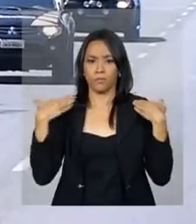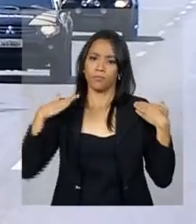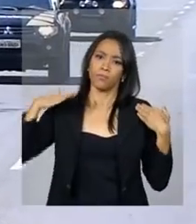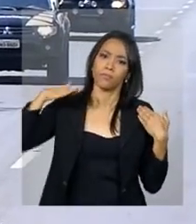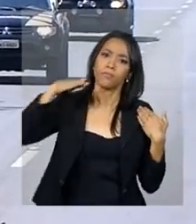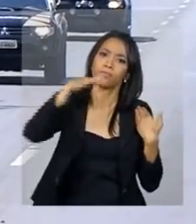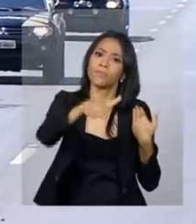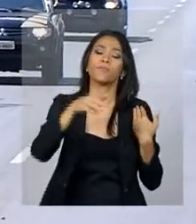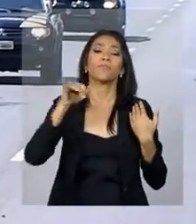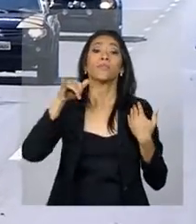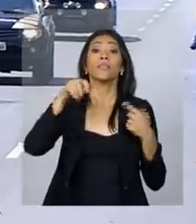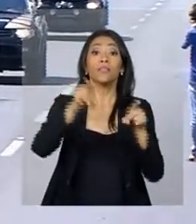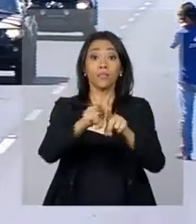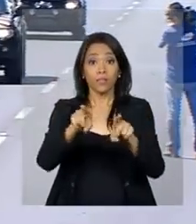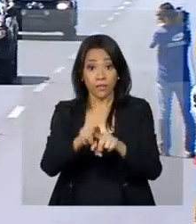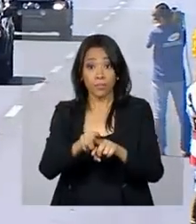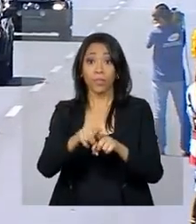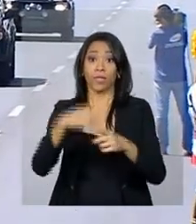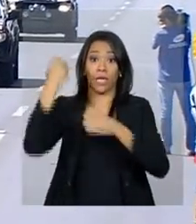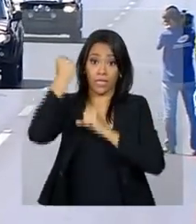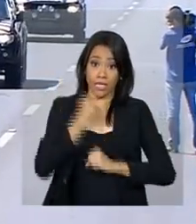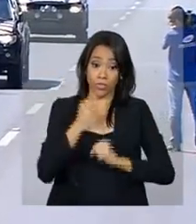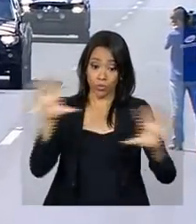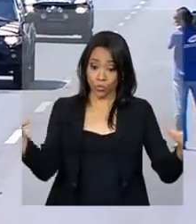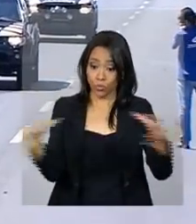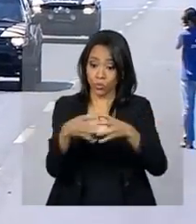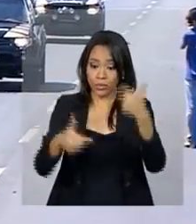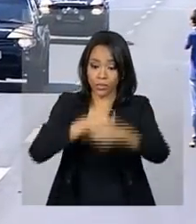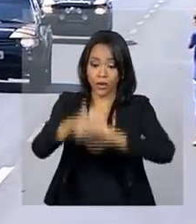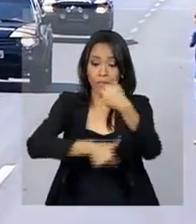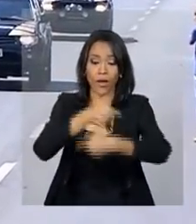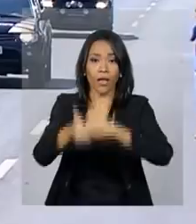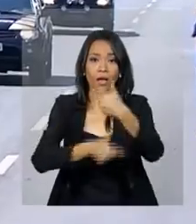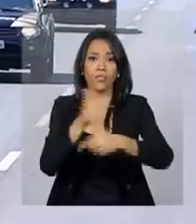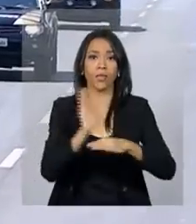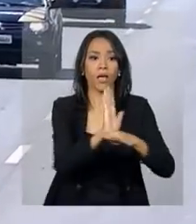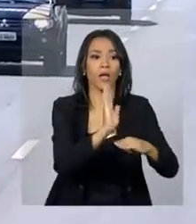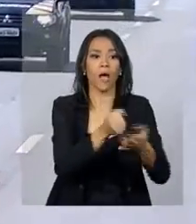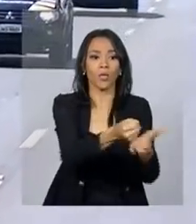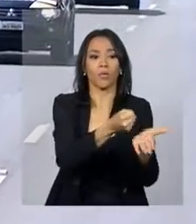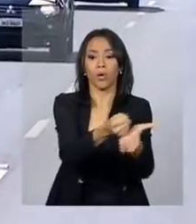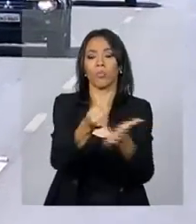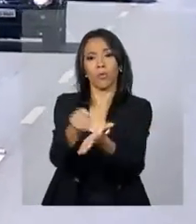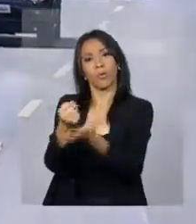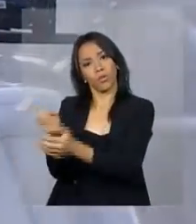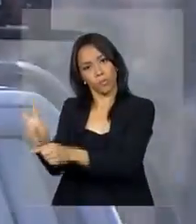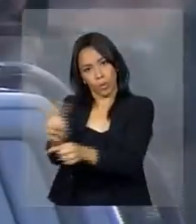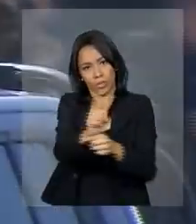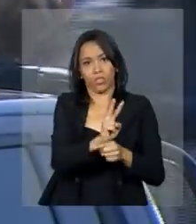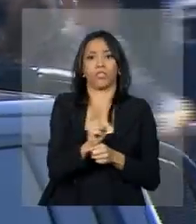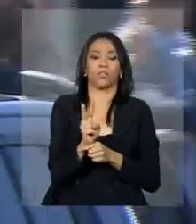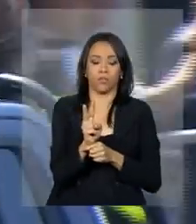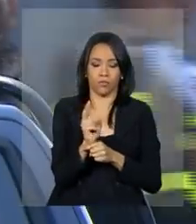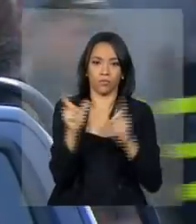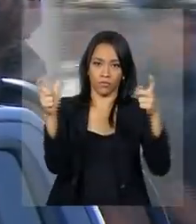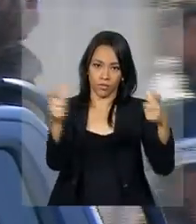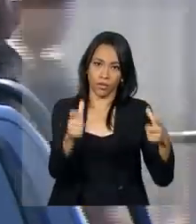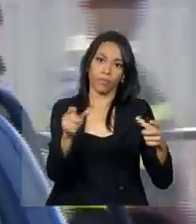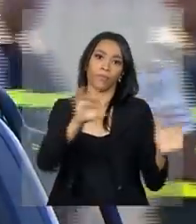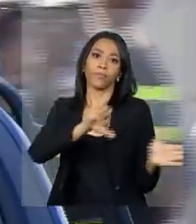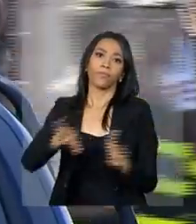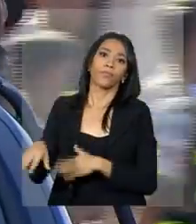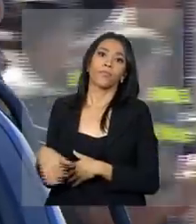Auxiliares e demais agências do Governo Federal e do Distrito Federal. Já era uma ideia, inclusive,